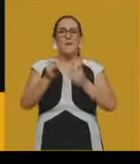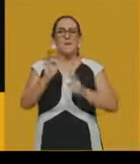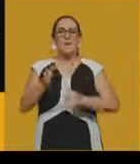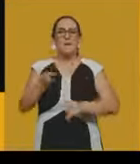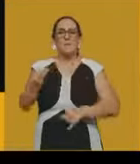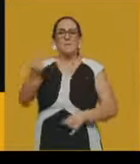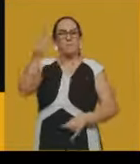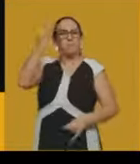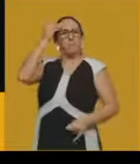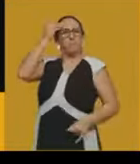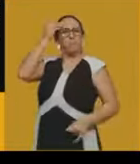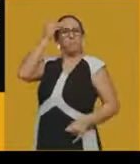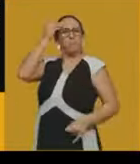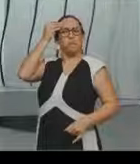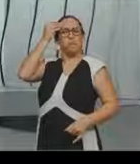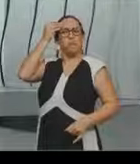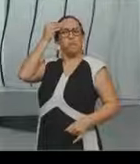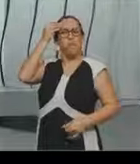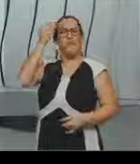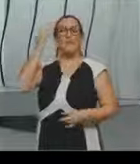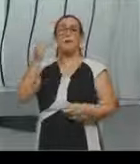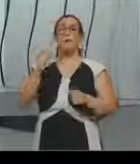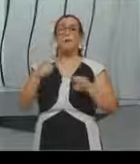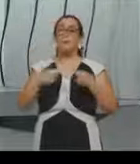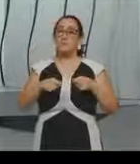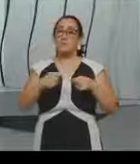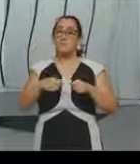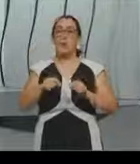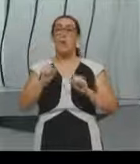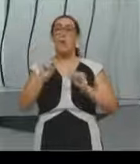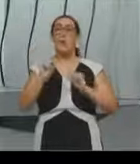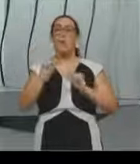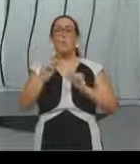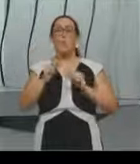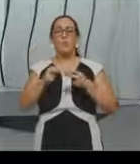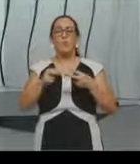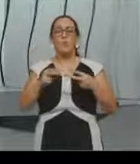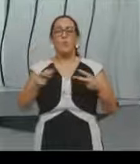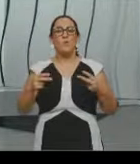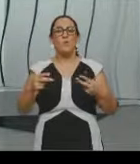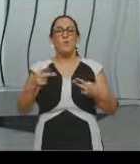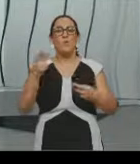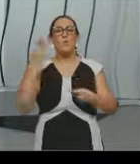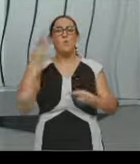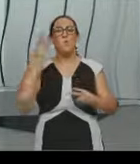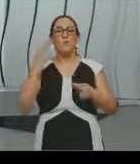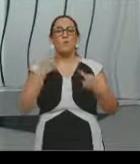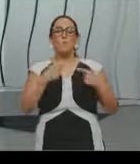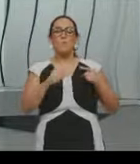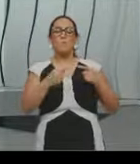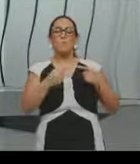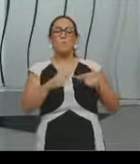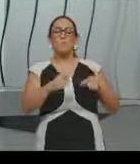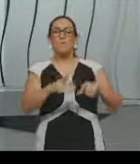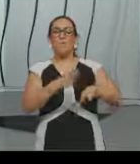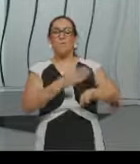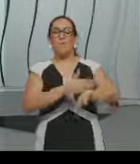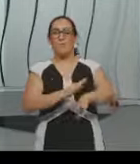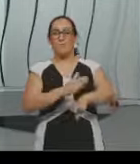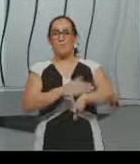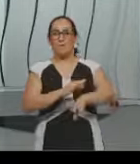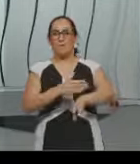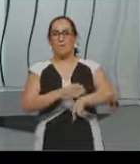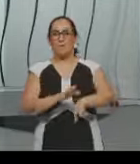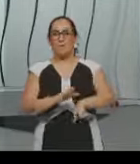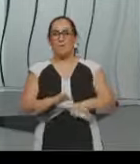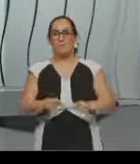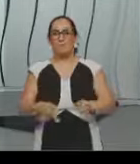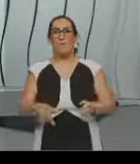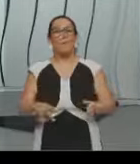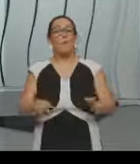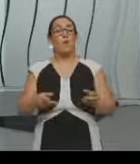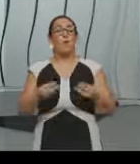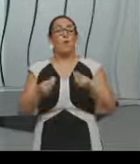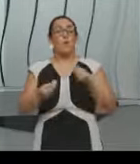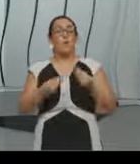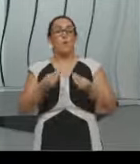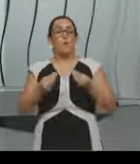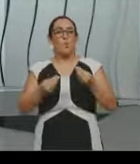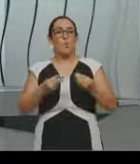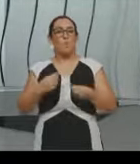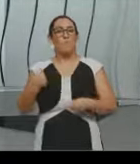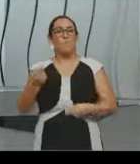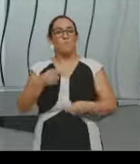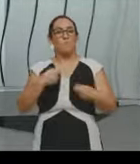de atos, né, que vão aí contra essas práticas. Uma forma de perceber isso é ao analisar o